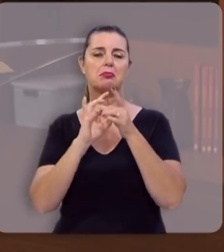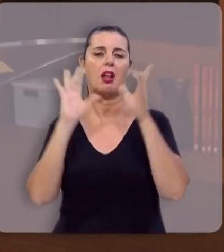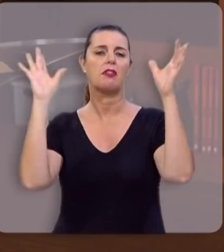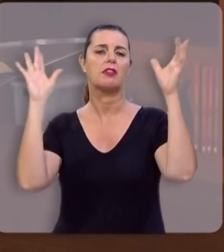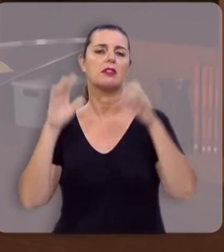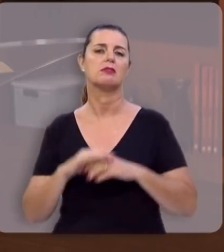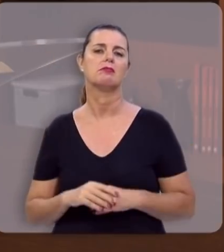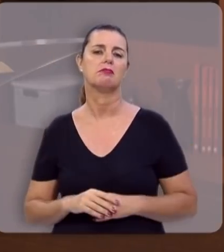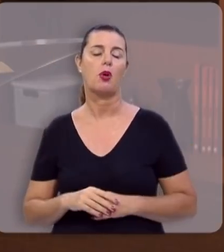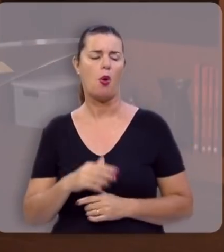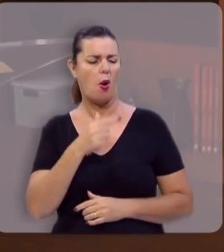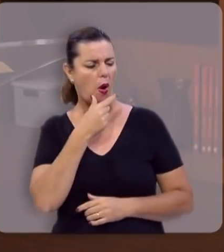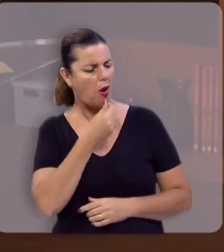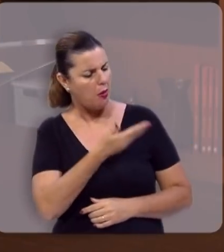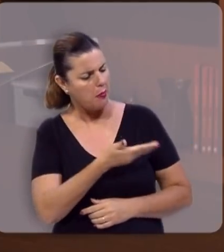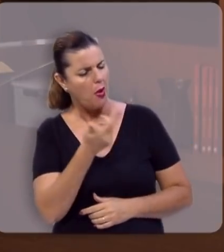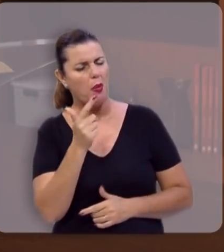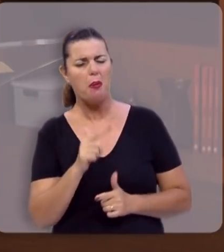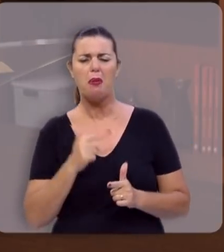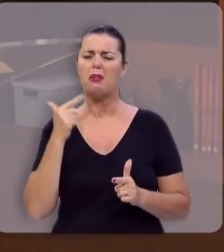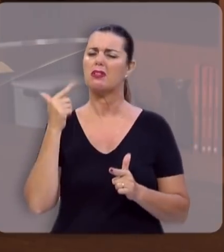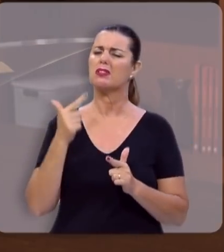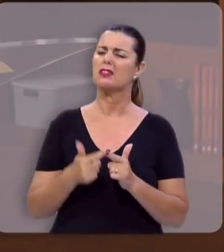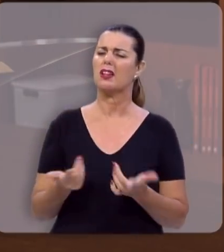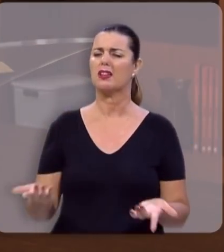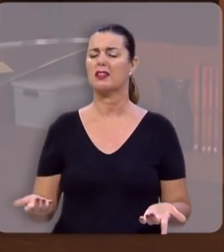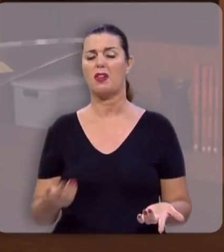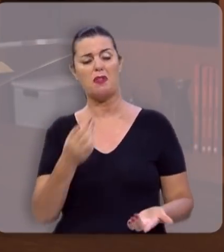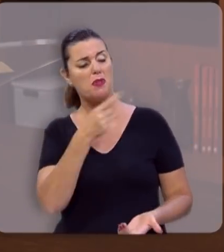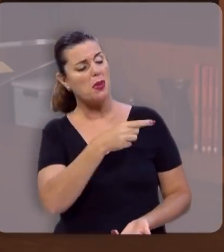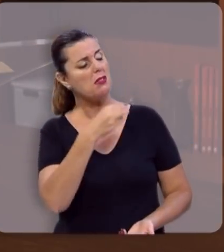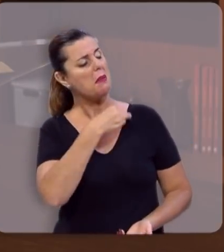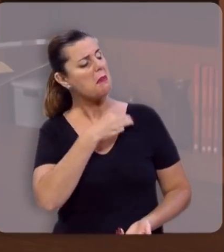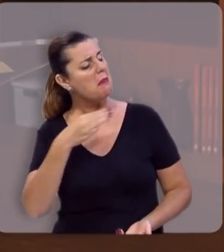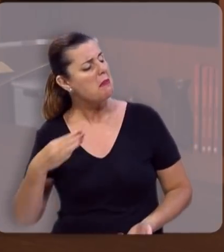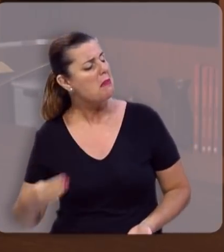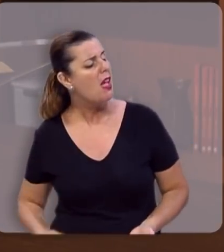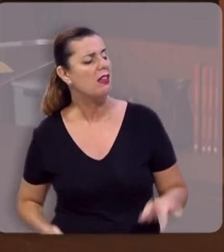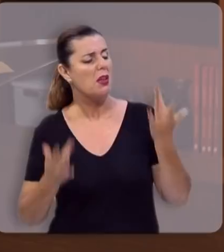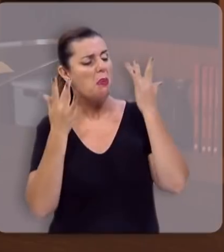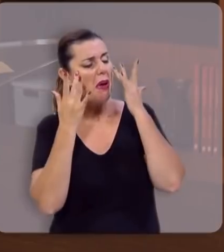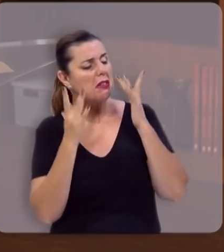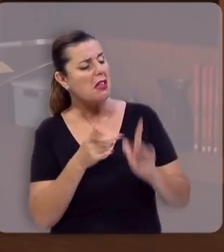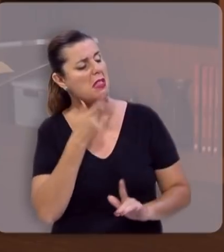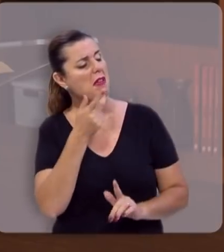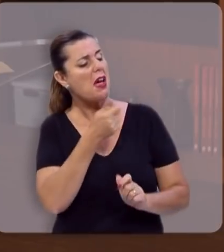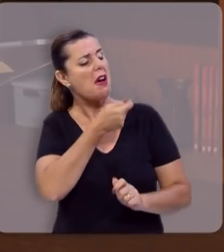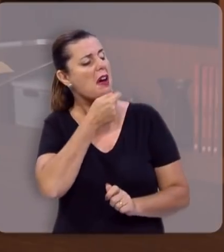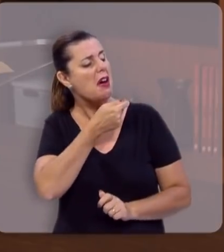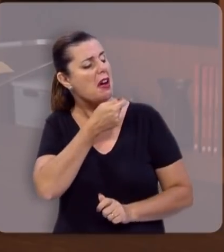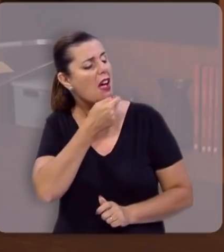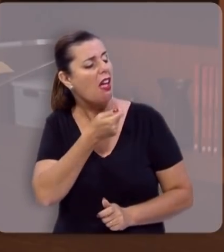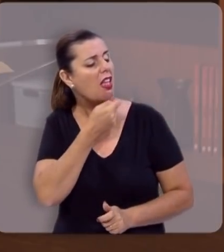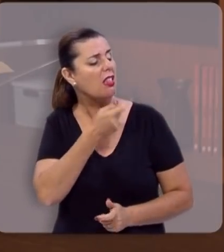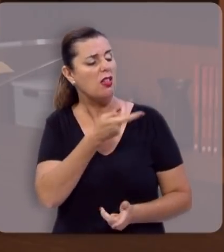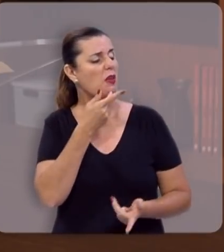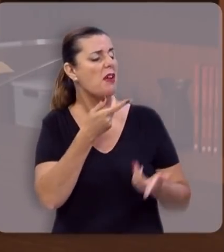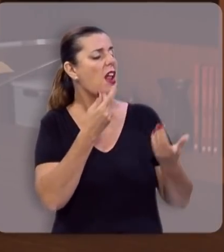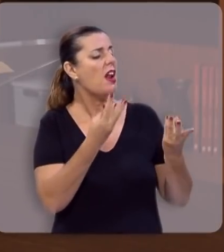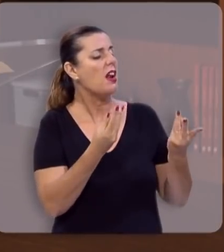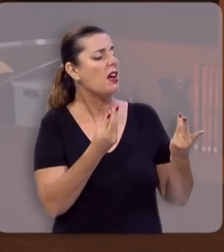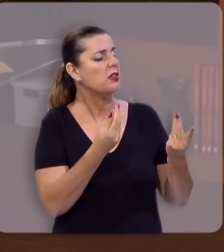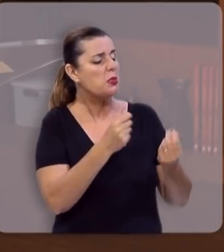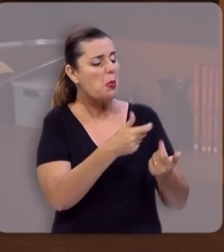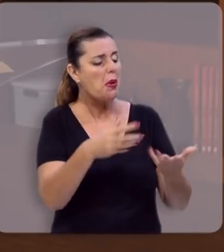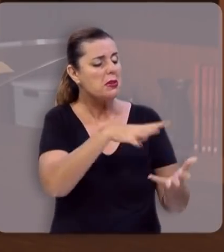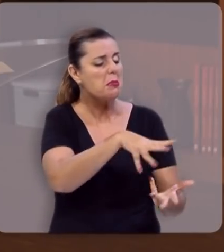Nicodemos não entendeu de novo. Jesus, Nicodemos, você é mestre Israel, não entendeu o que eu estou falando ainda. Eu estou falando de coisas materiais, terrenas.